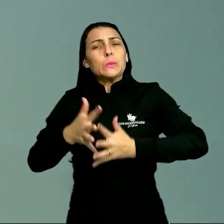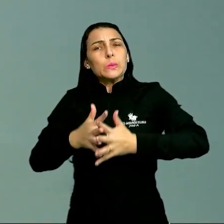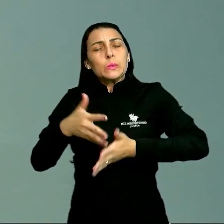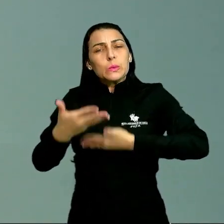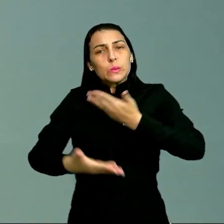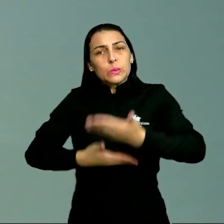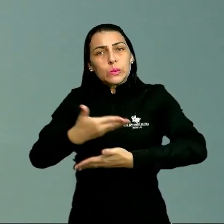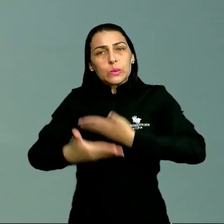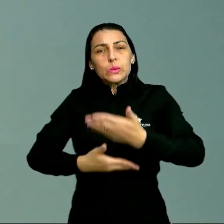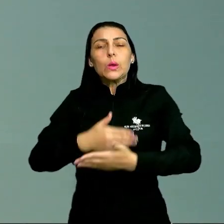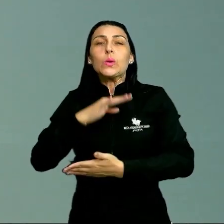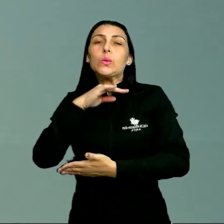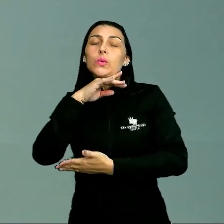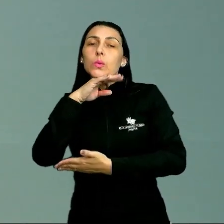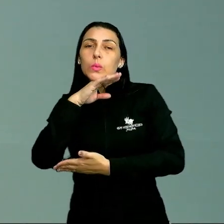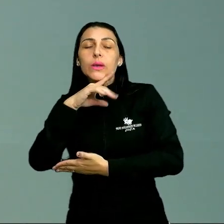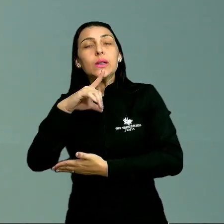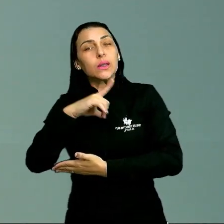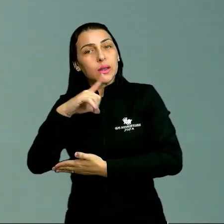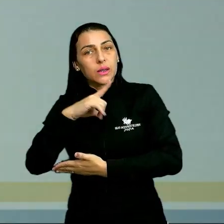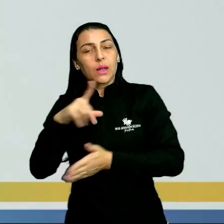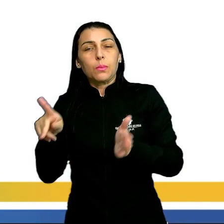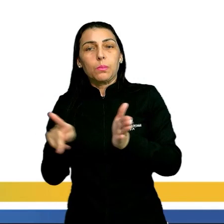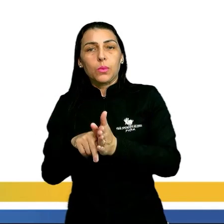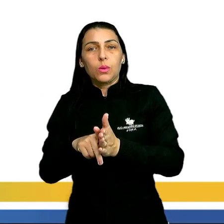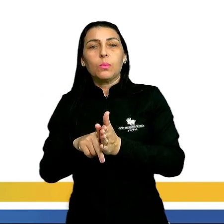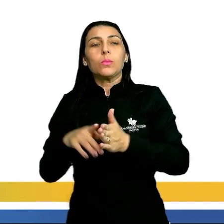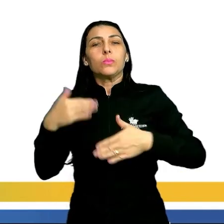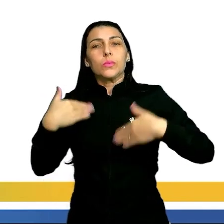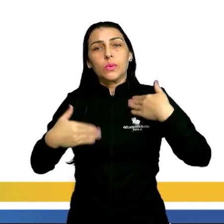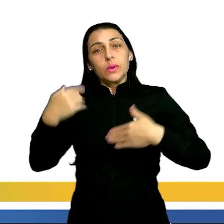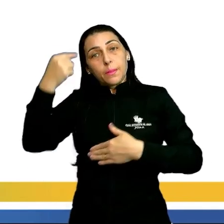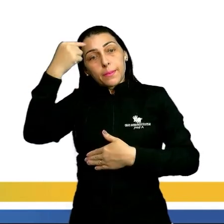relação de crise existencial, tá?